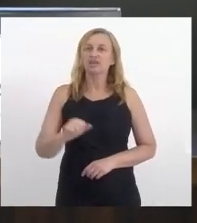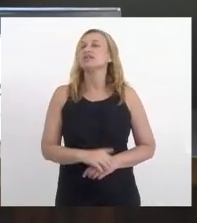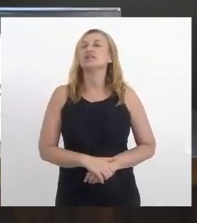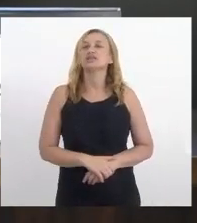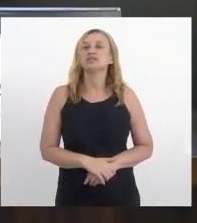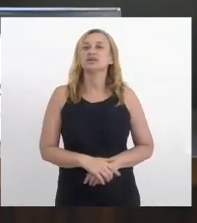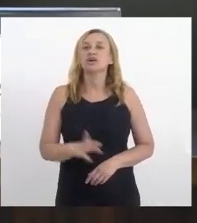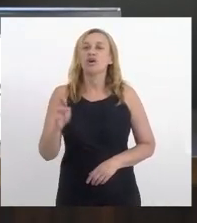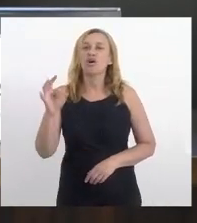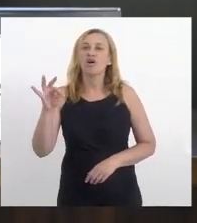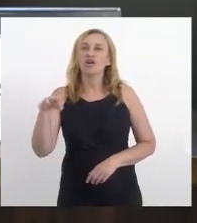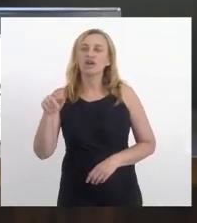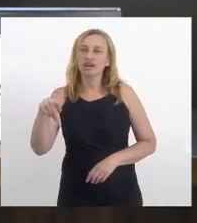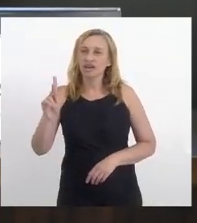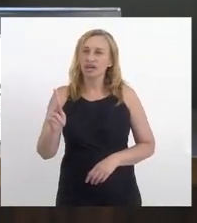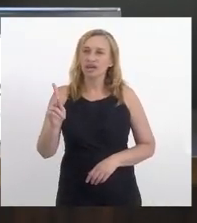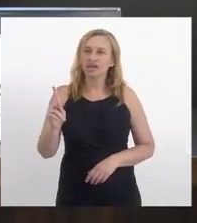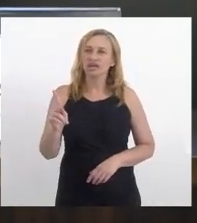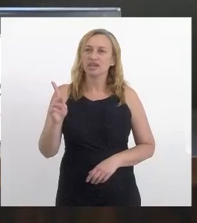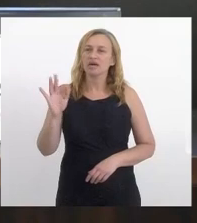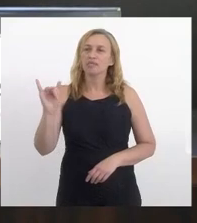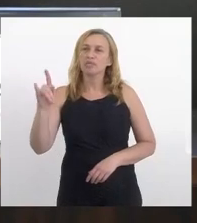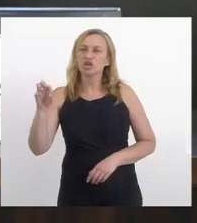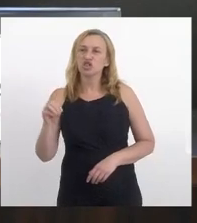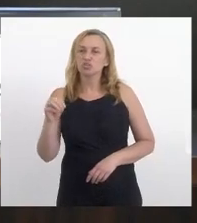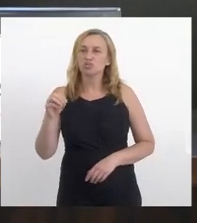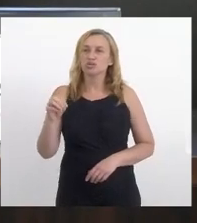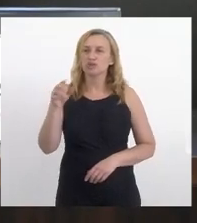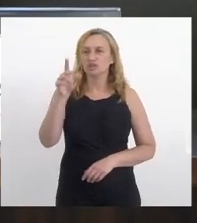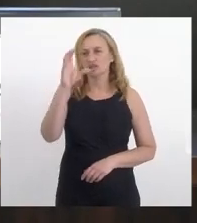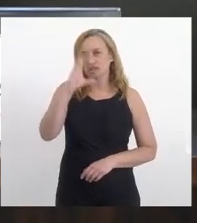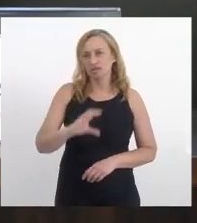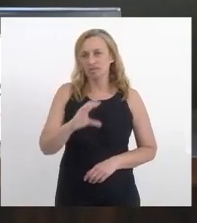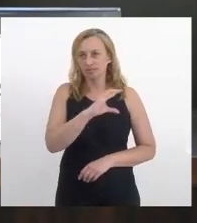Roque Costa Souza, Bispo Auxiliar da Igreja Católica,